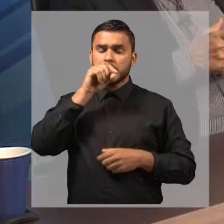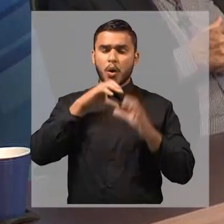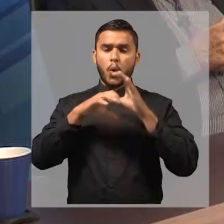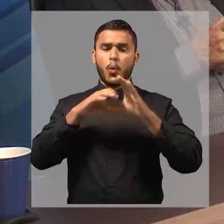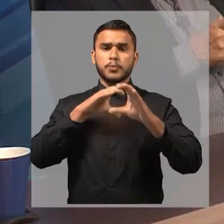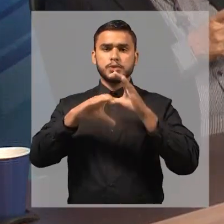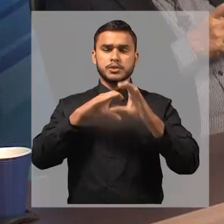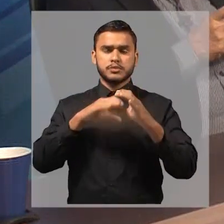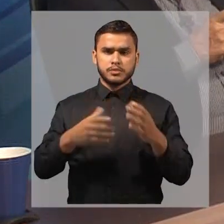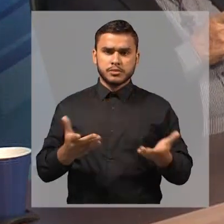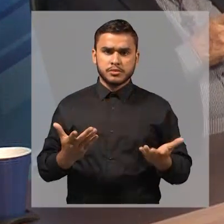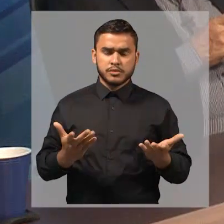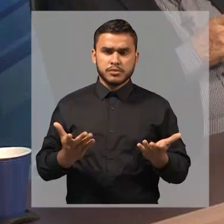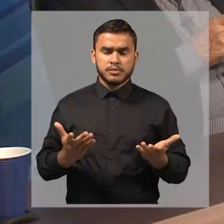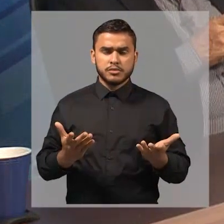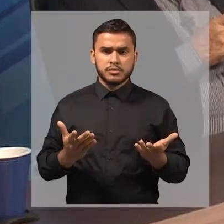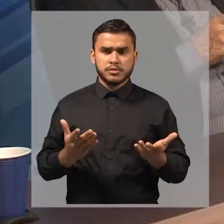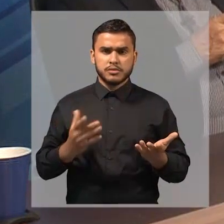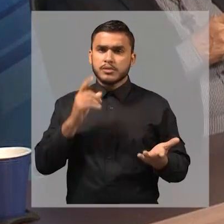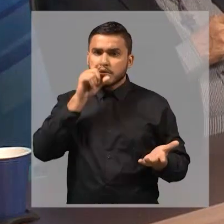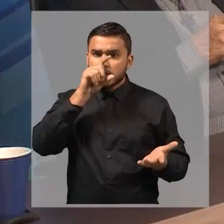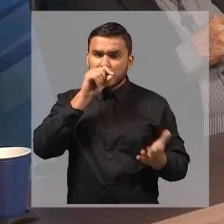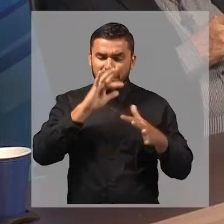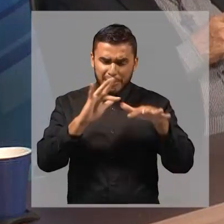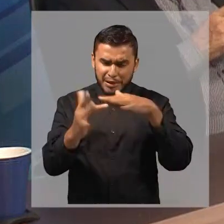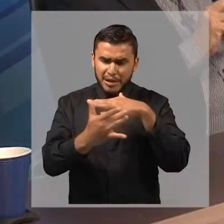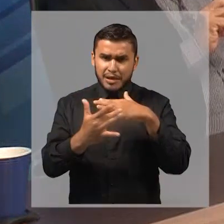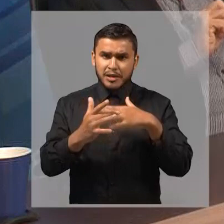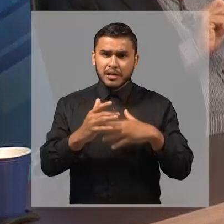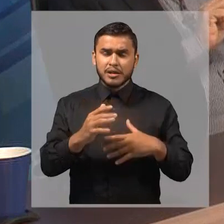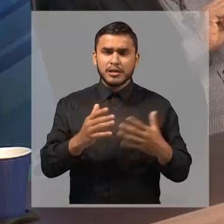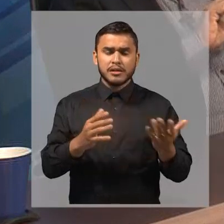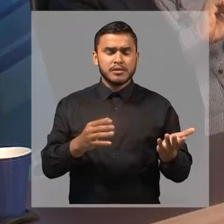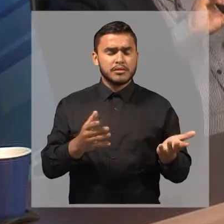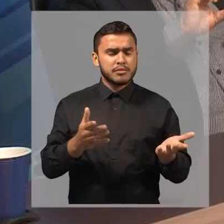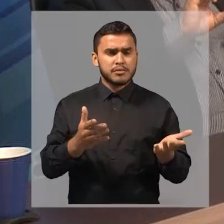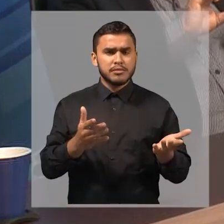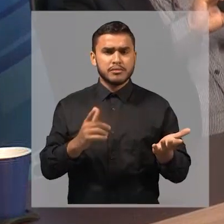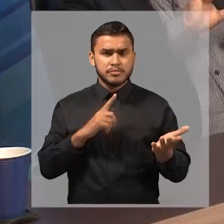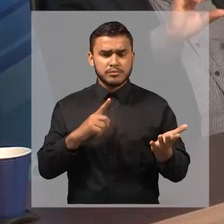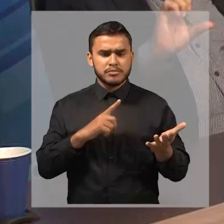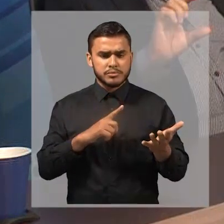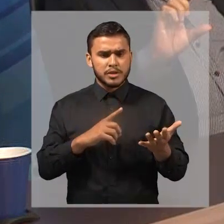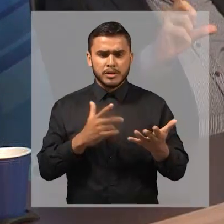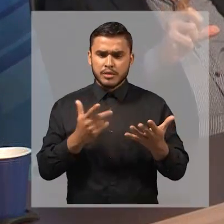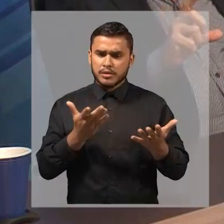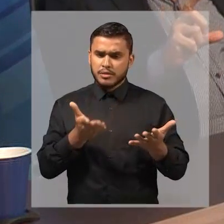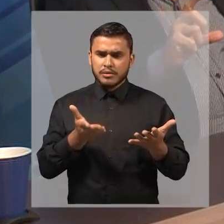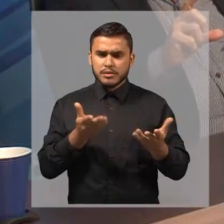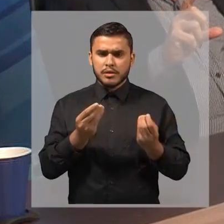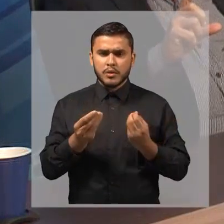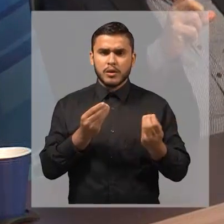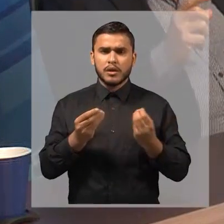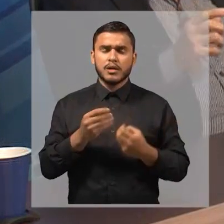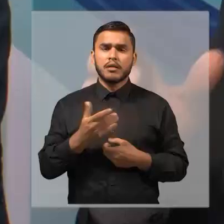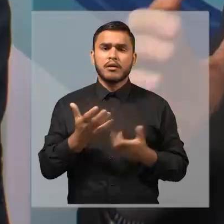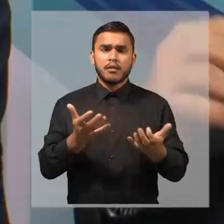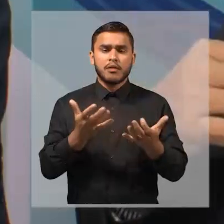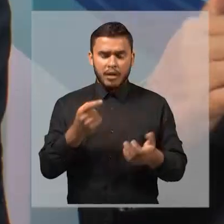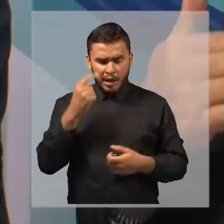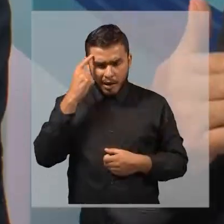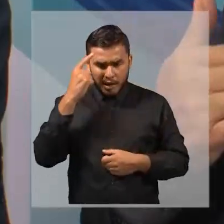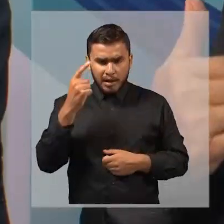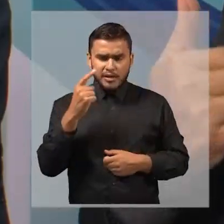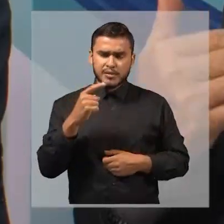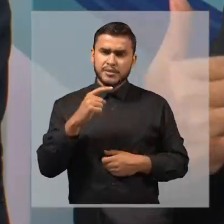se comunicar com o Twitter? Né? Então, o Twitter tem os seus limites. Então,